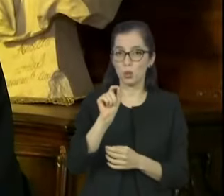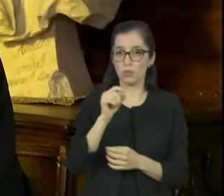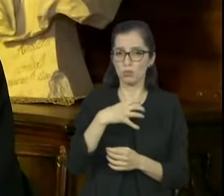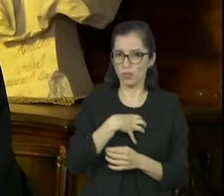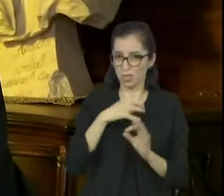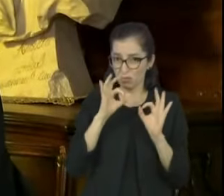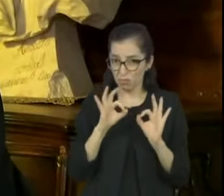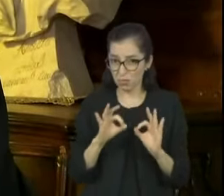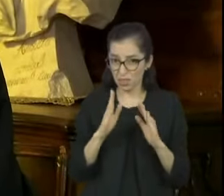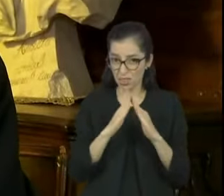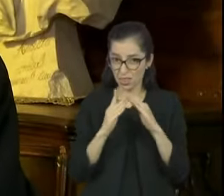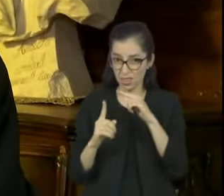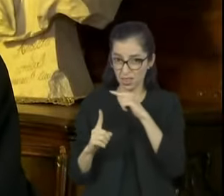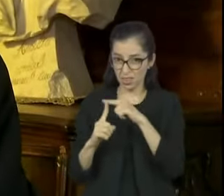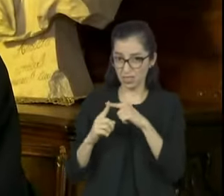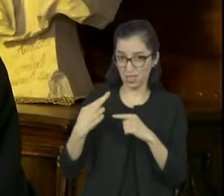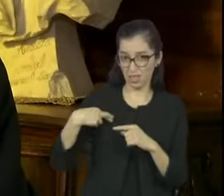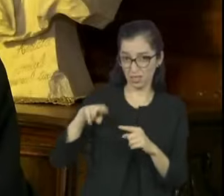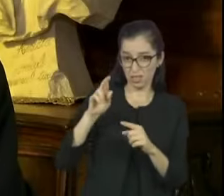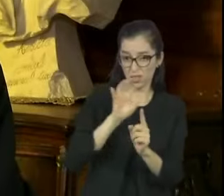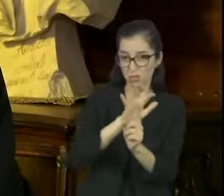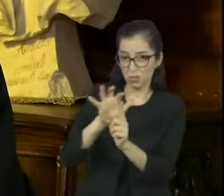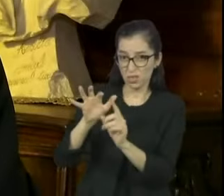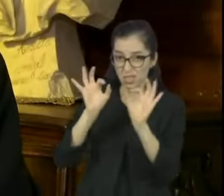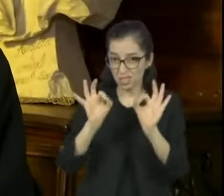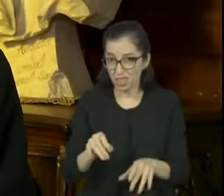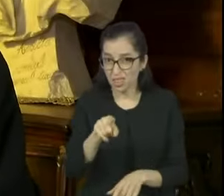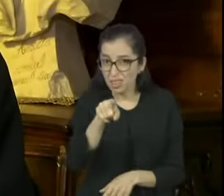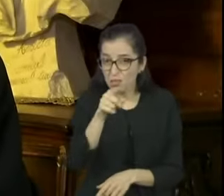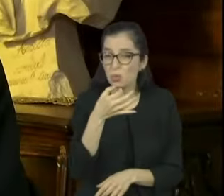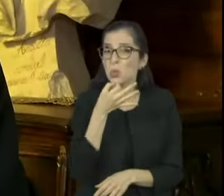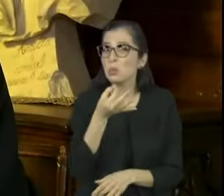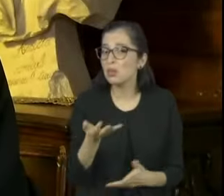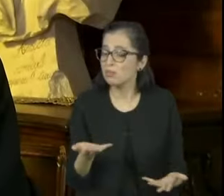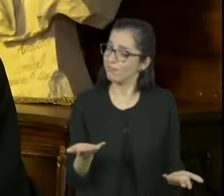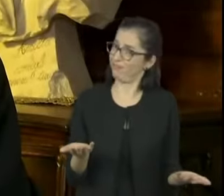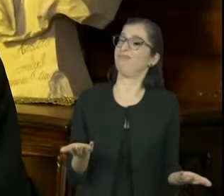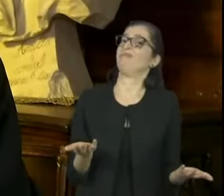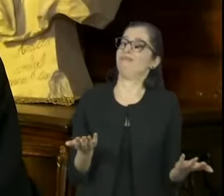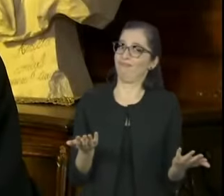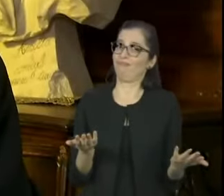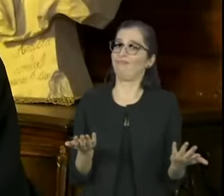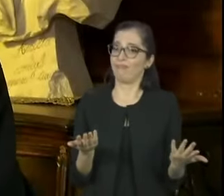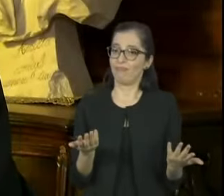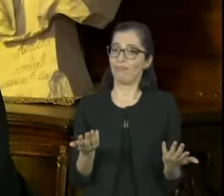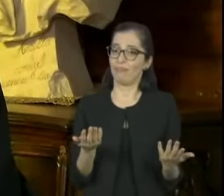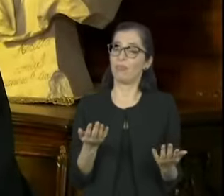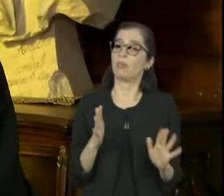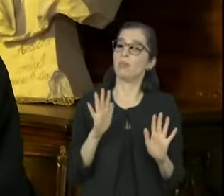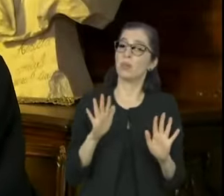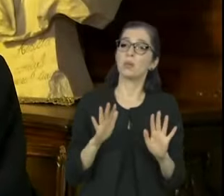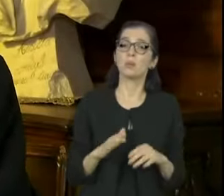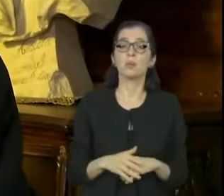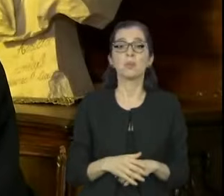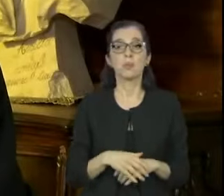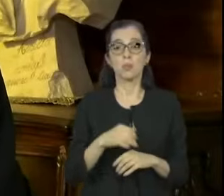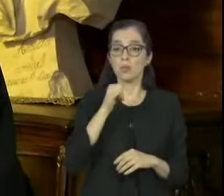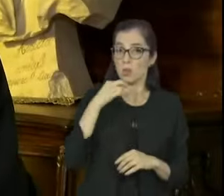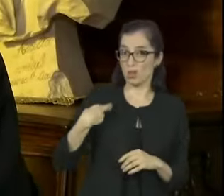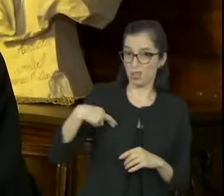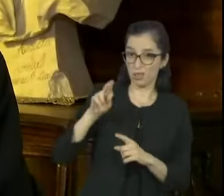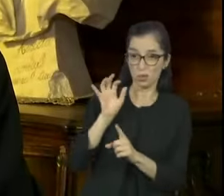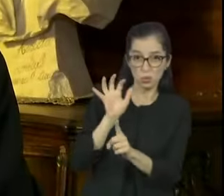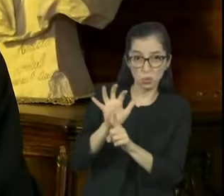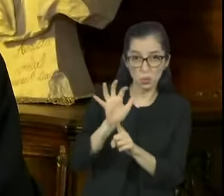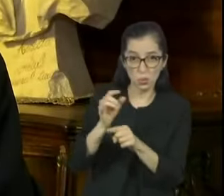igrejas religiões estarem atuando na vida social a religião atuando diretamente na política será que é melhor